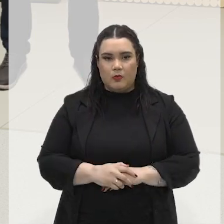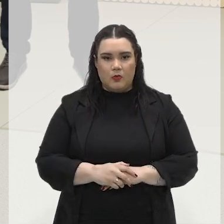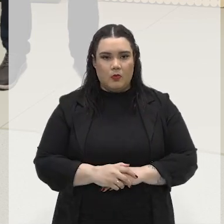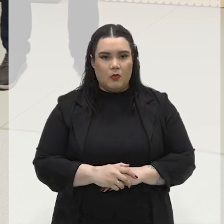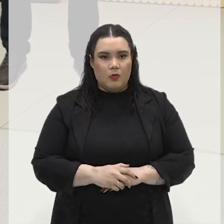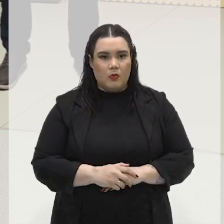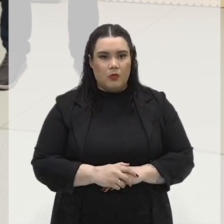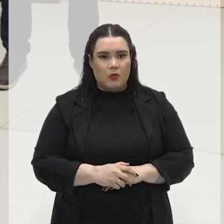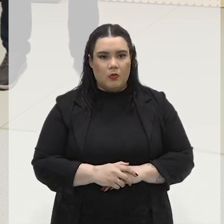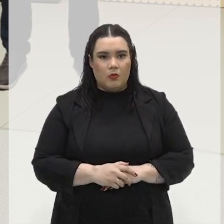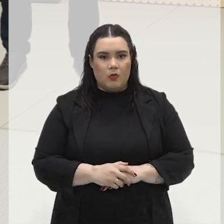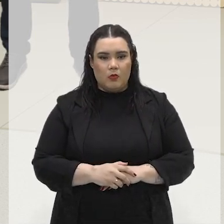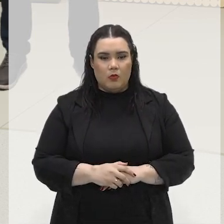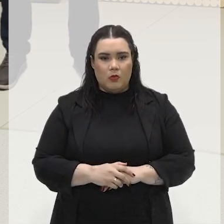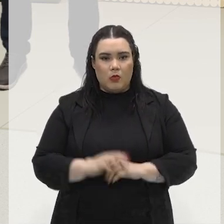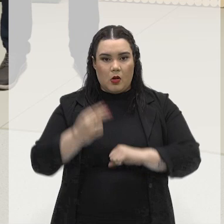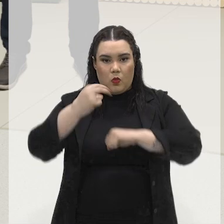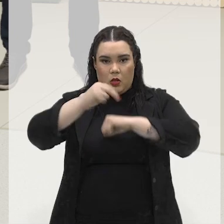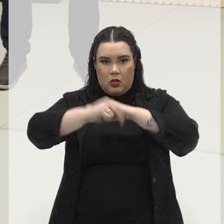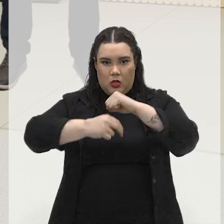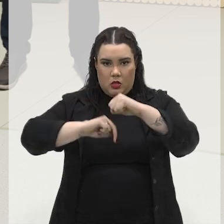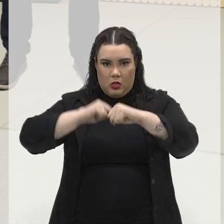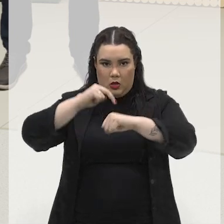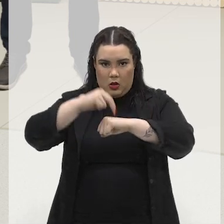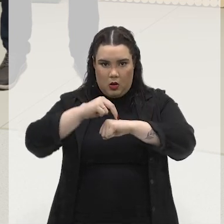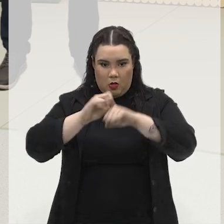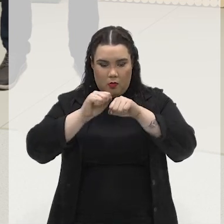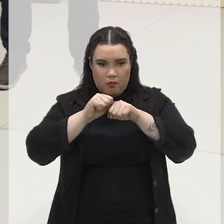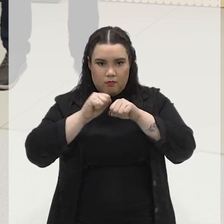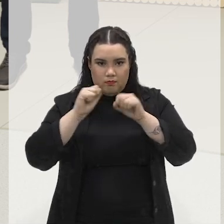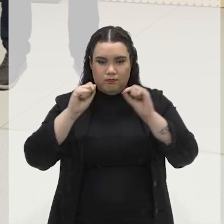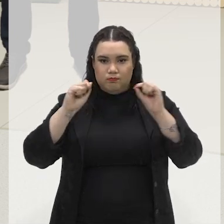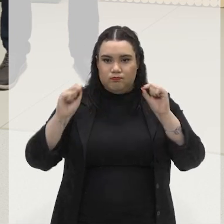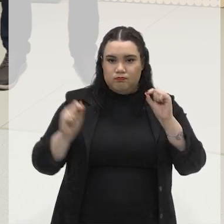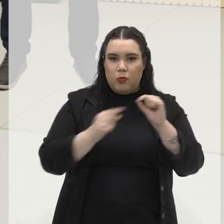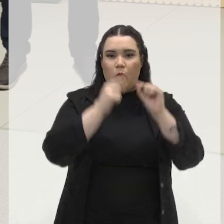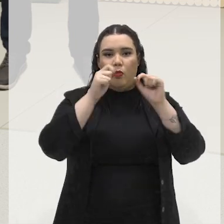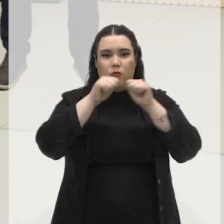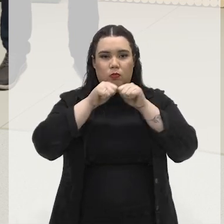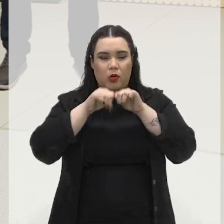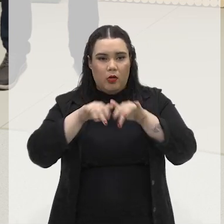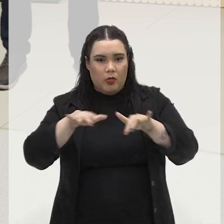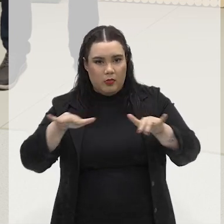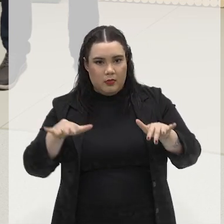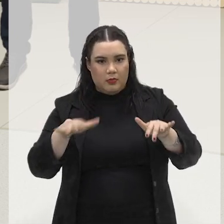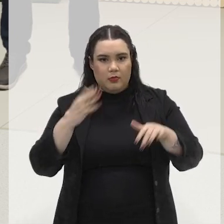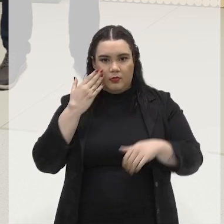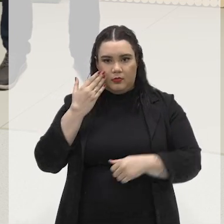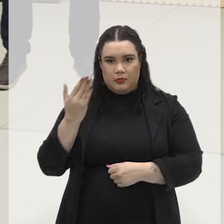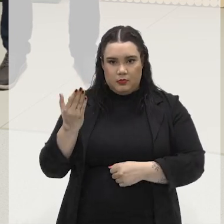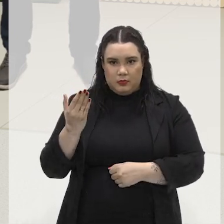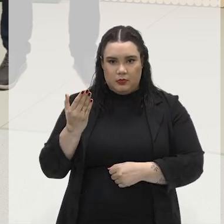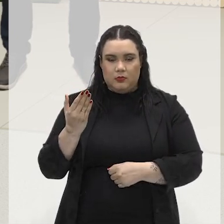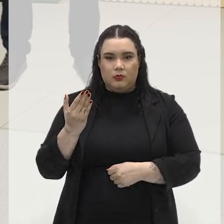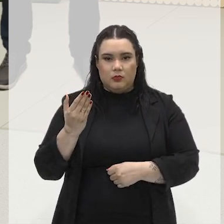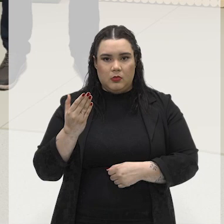vou fazer, ó. Eu vou jogar um nêutron nele, ó. Ó, joguei um nêutron, puf, ele se partiu e jogou